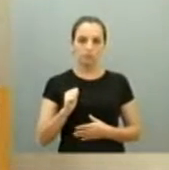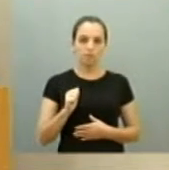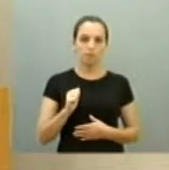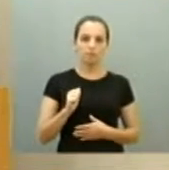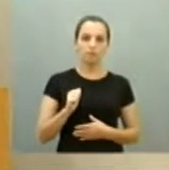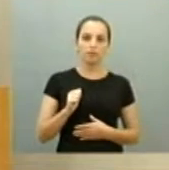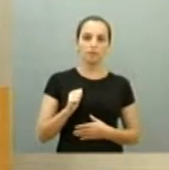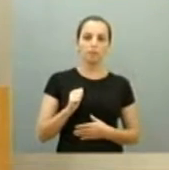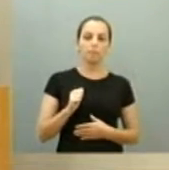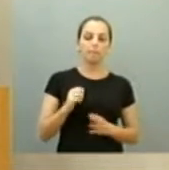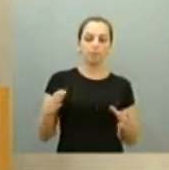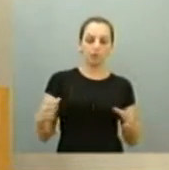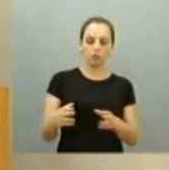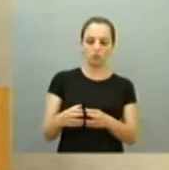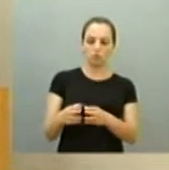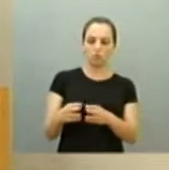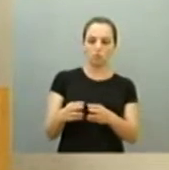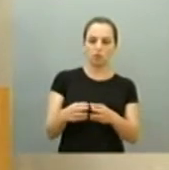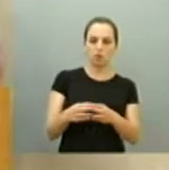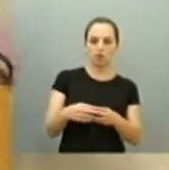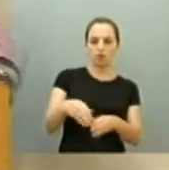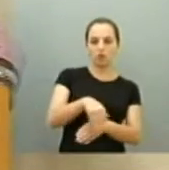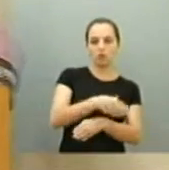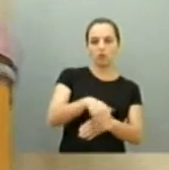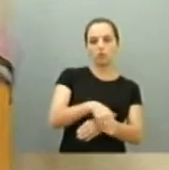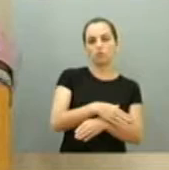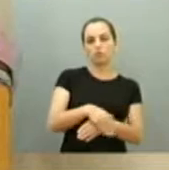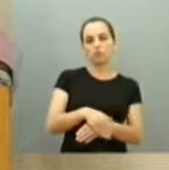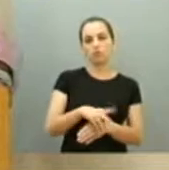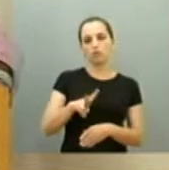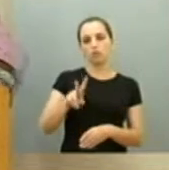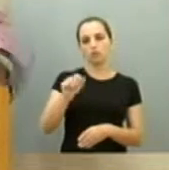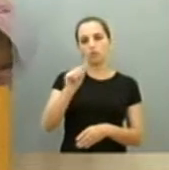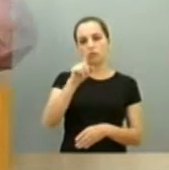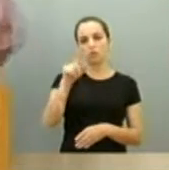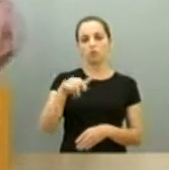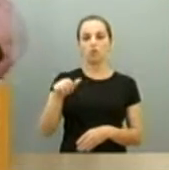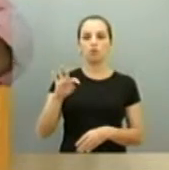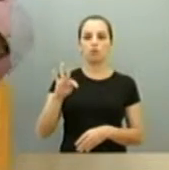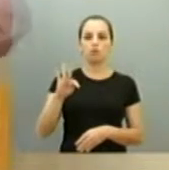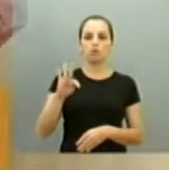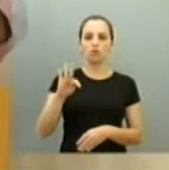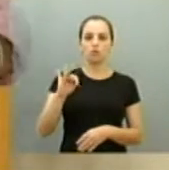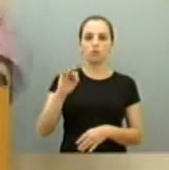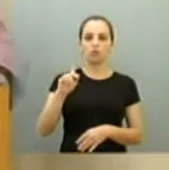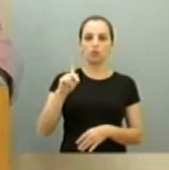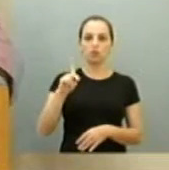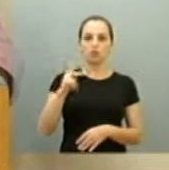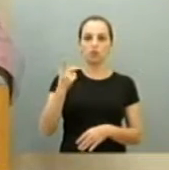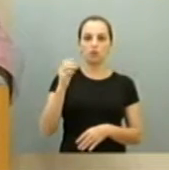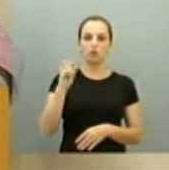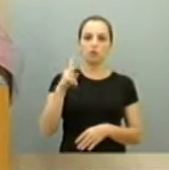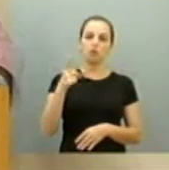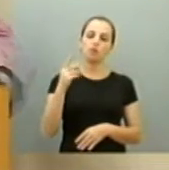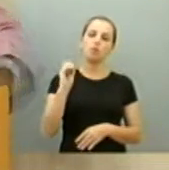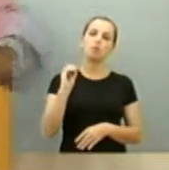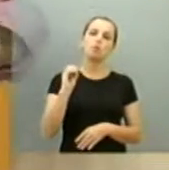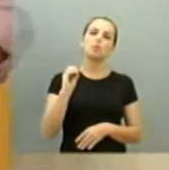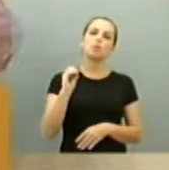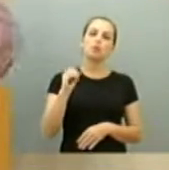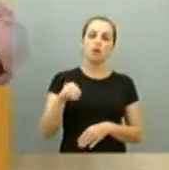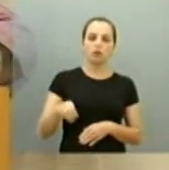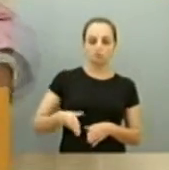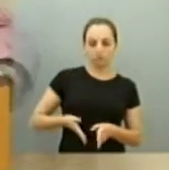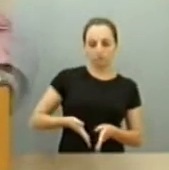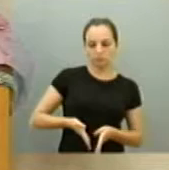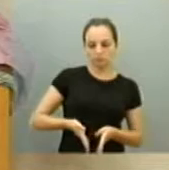na Avenida Vacílio, no Balão com a São João. Está ficando muito bonito mesmo a Vacílio com a São João ali. Tem as entradas